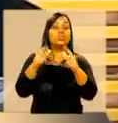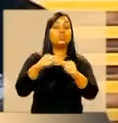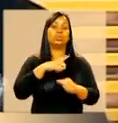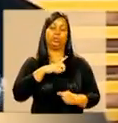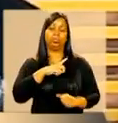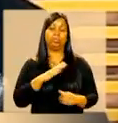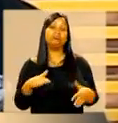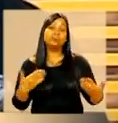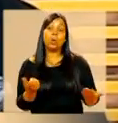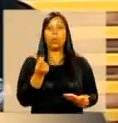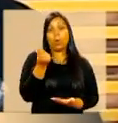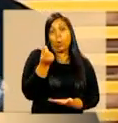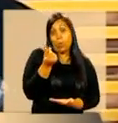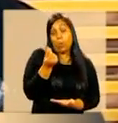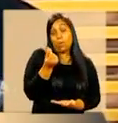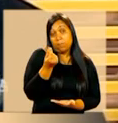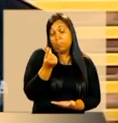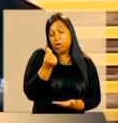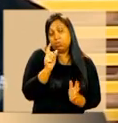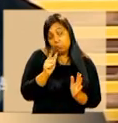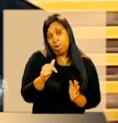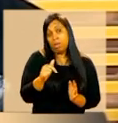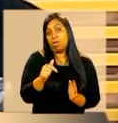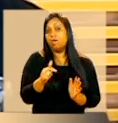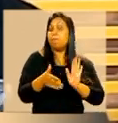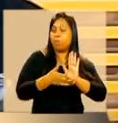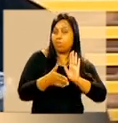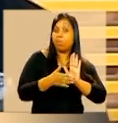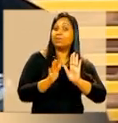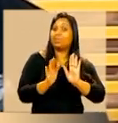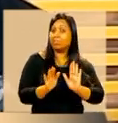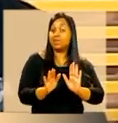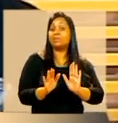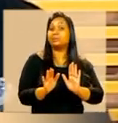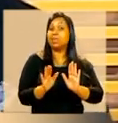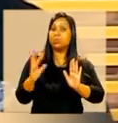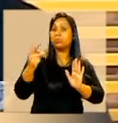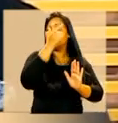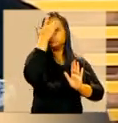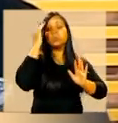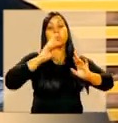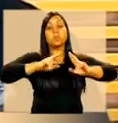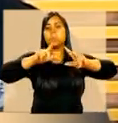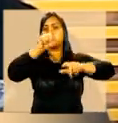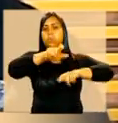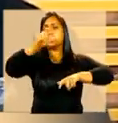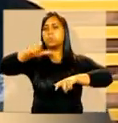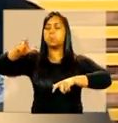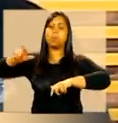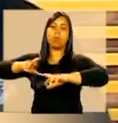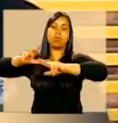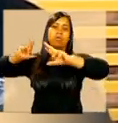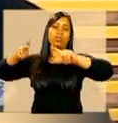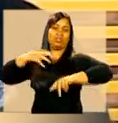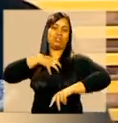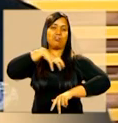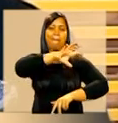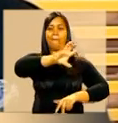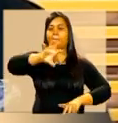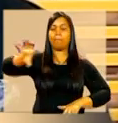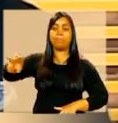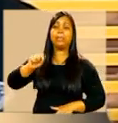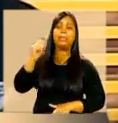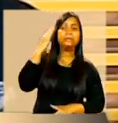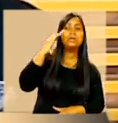tem ali. Então, o preço é uma parte da proposta. E o nosso público é diverso. A gente tenta entender um pouco